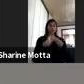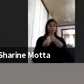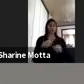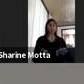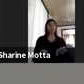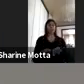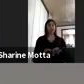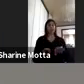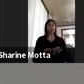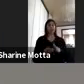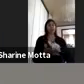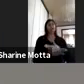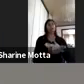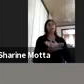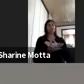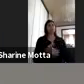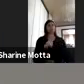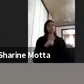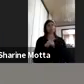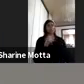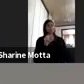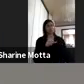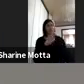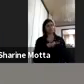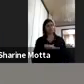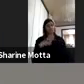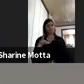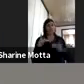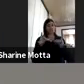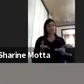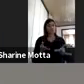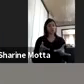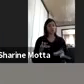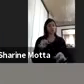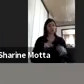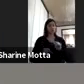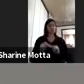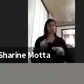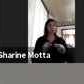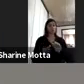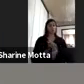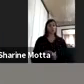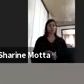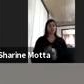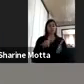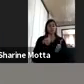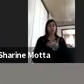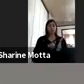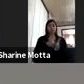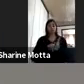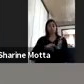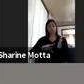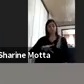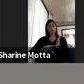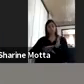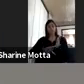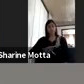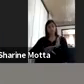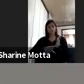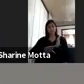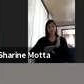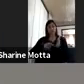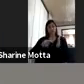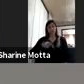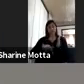ajuda do judiciário foi a luta do Sindicato dos Metalúrgicos de São José dos Campos